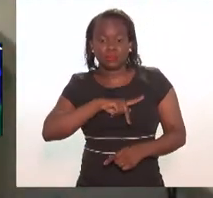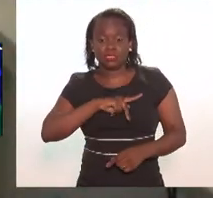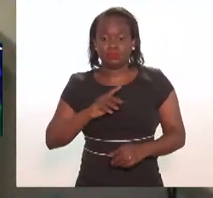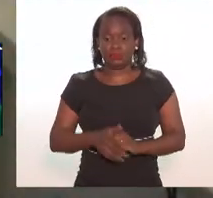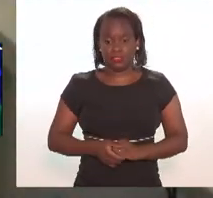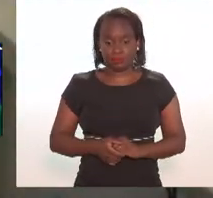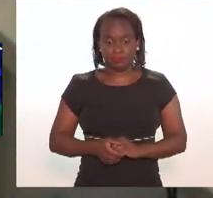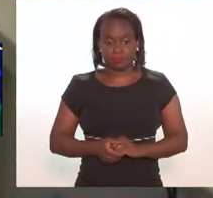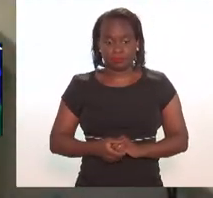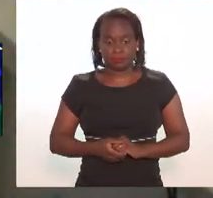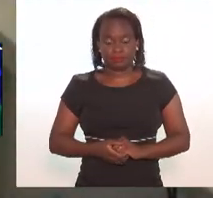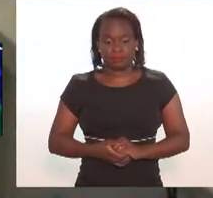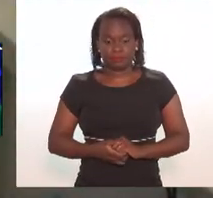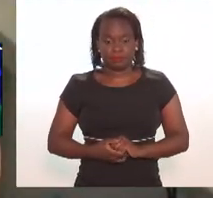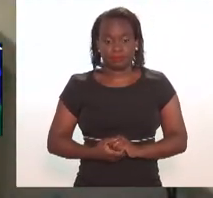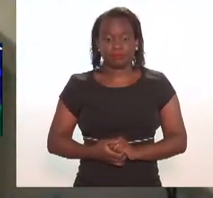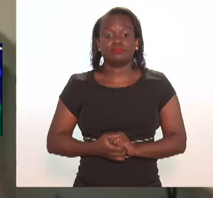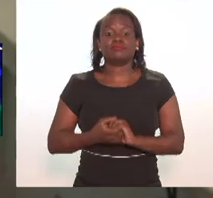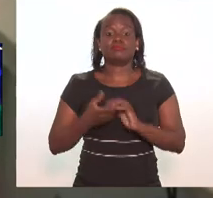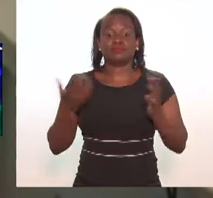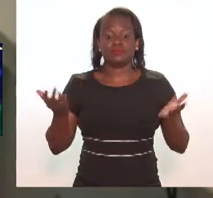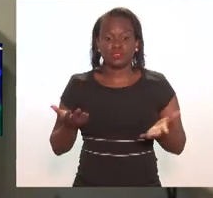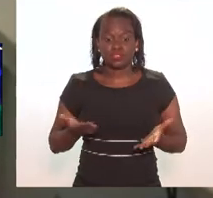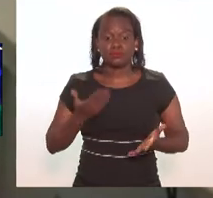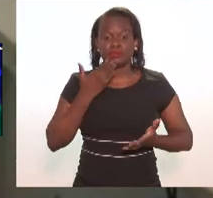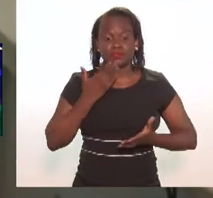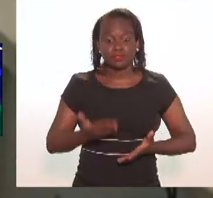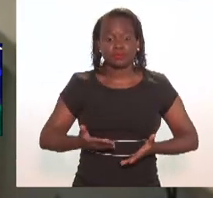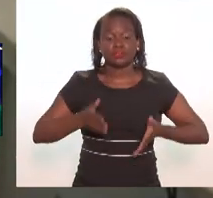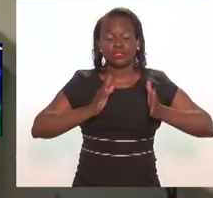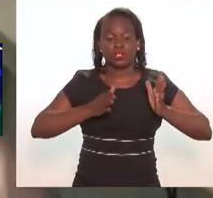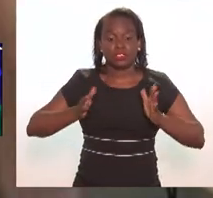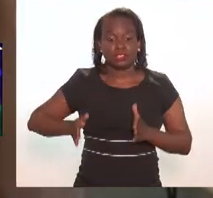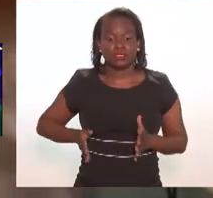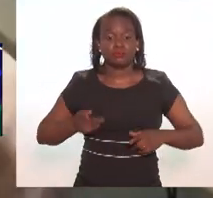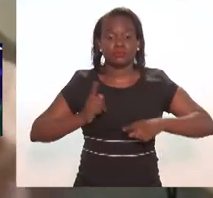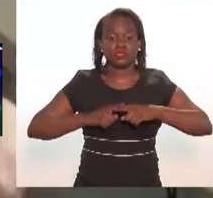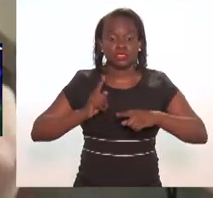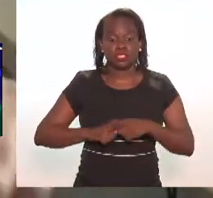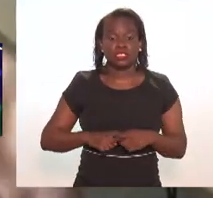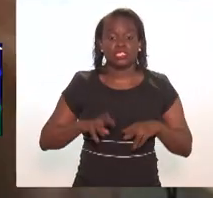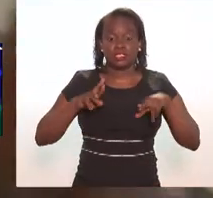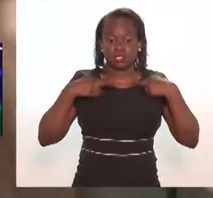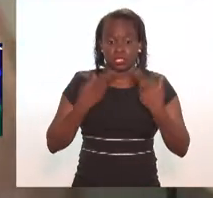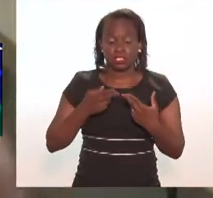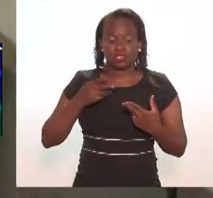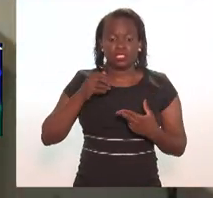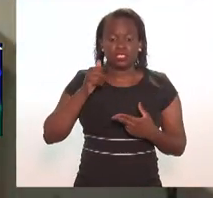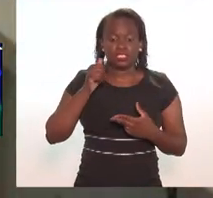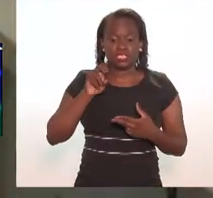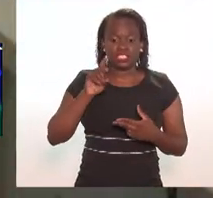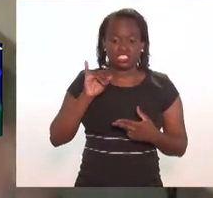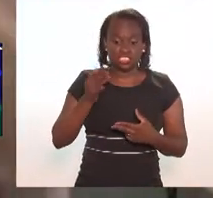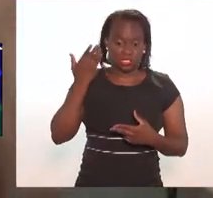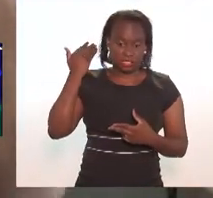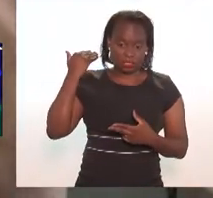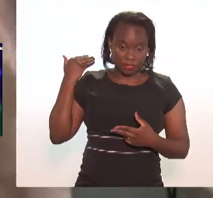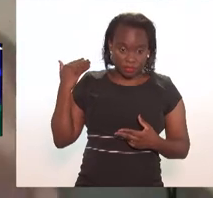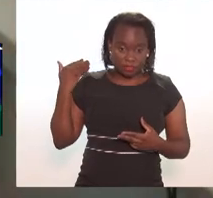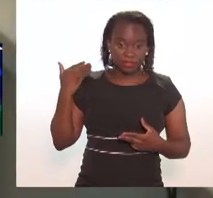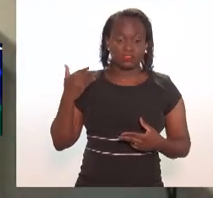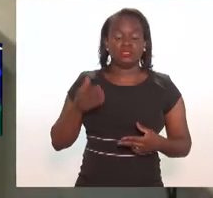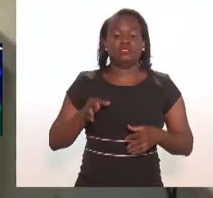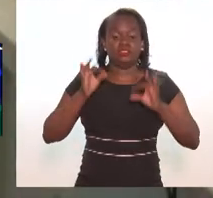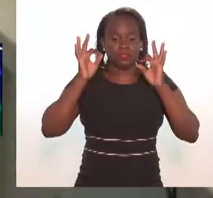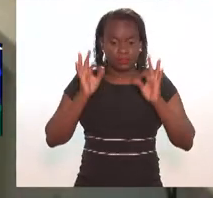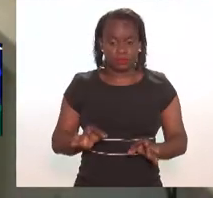Pública. E hoje fizemos essa questão de ordem, porque em audiência pública, 15 dias atrás,